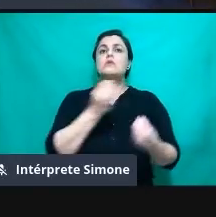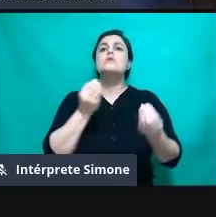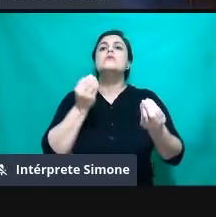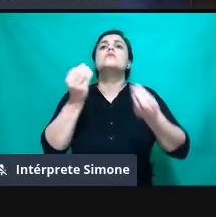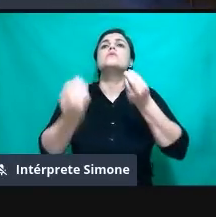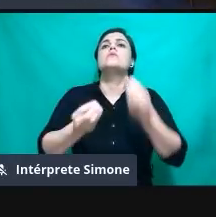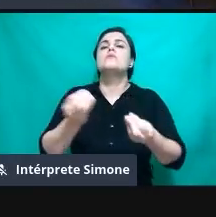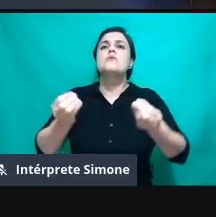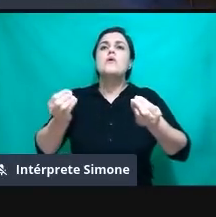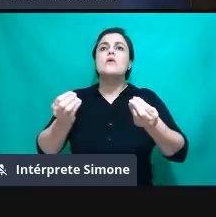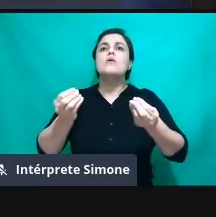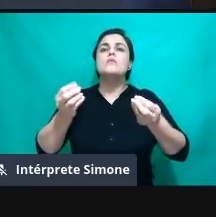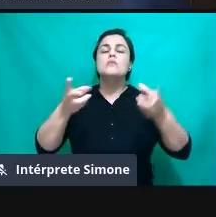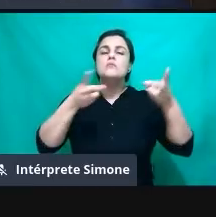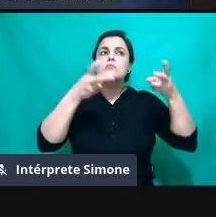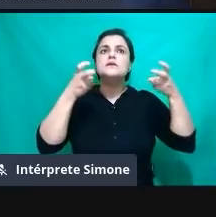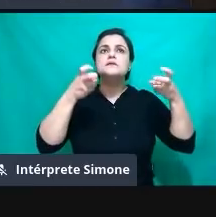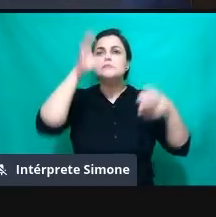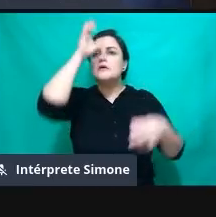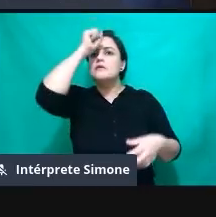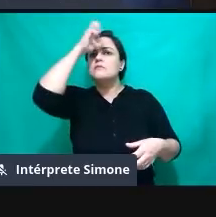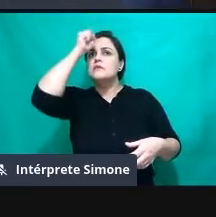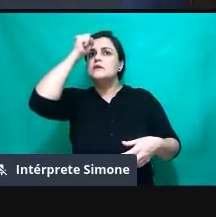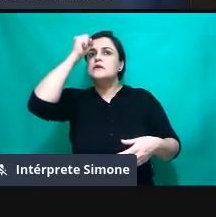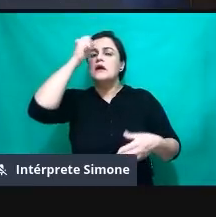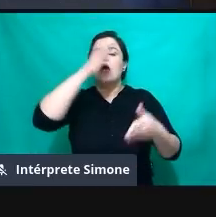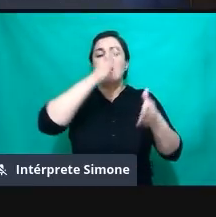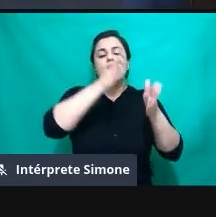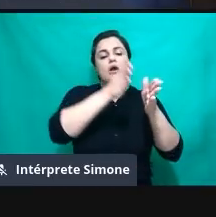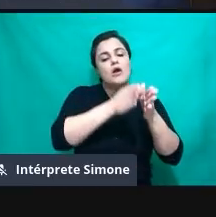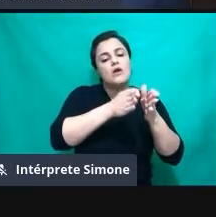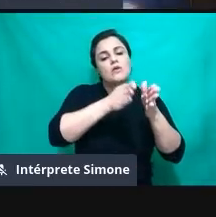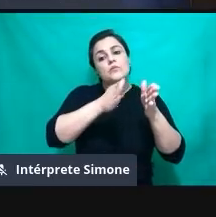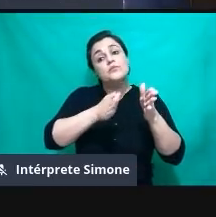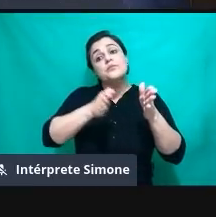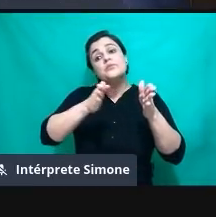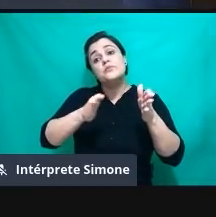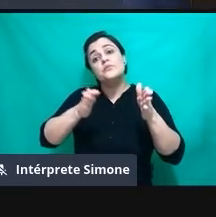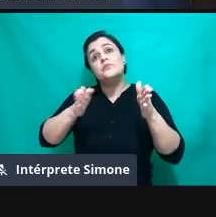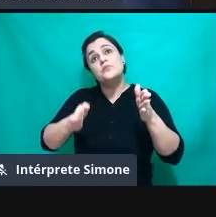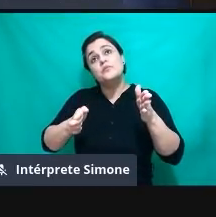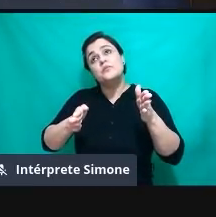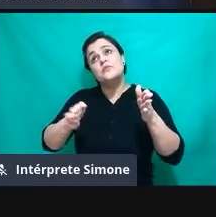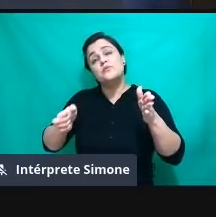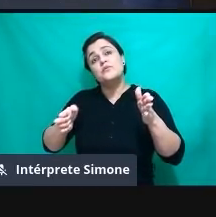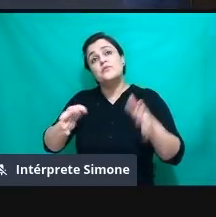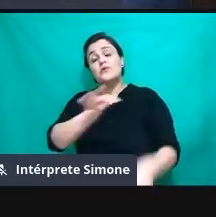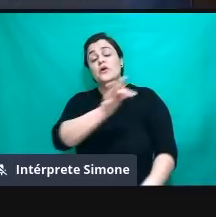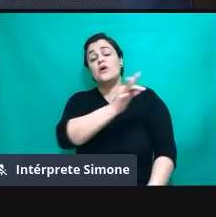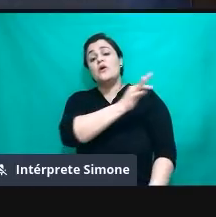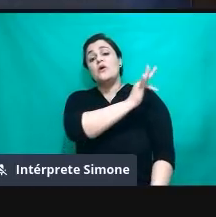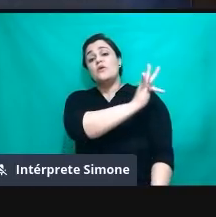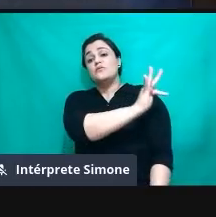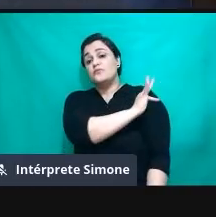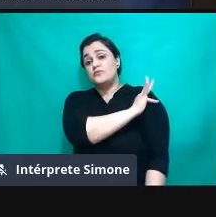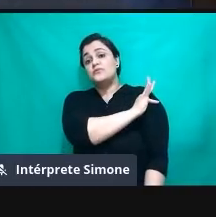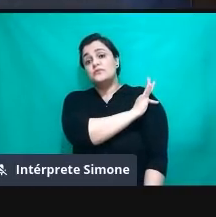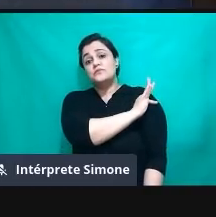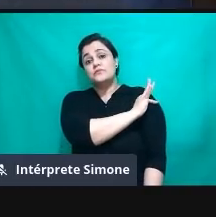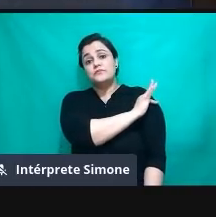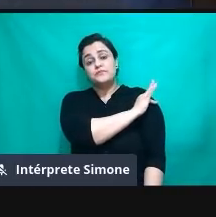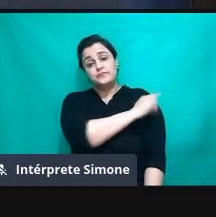durante todo o seu percurso dentro do ensino fundamental, do médio e até mesmo na